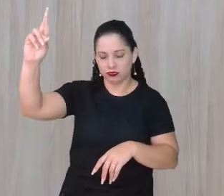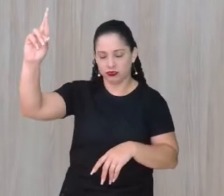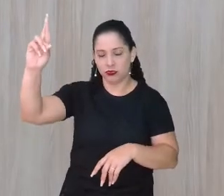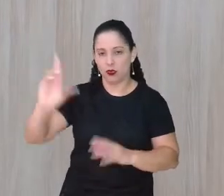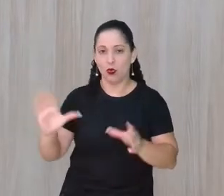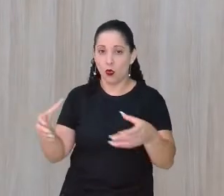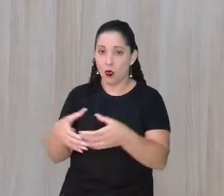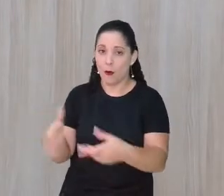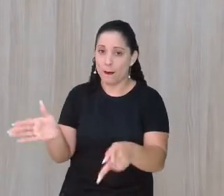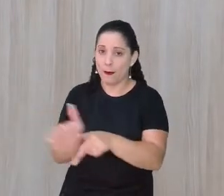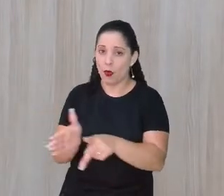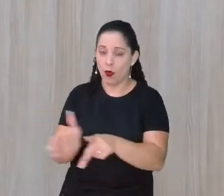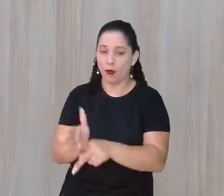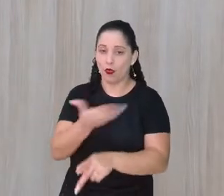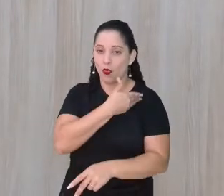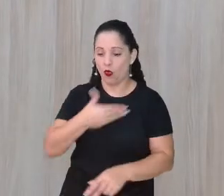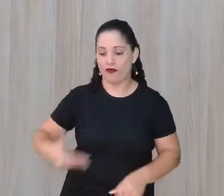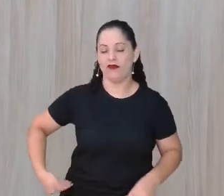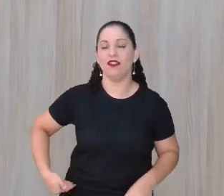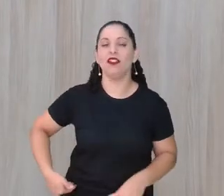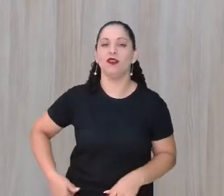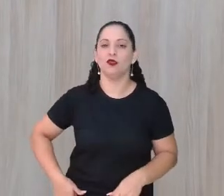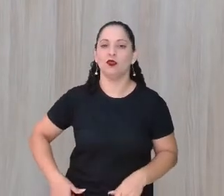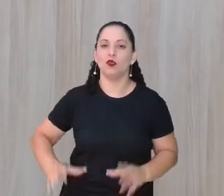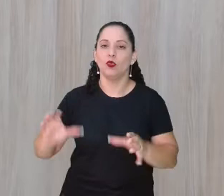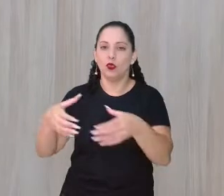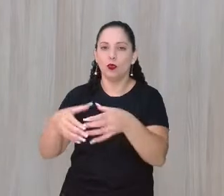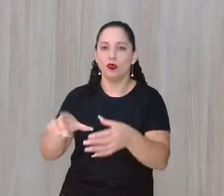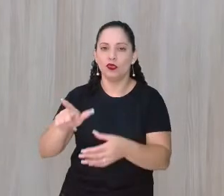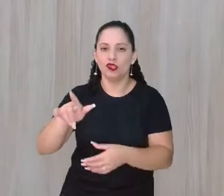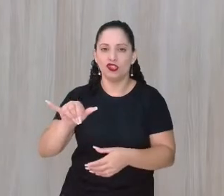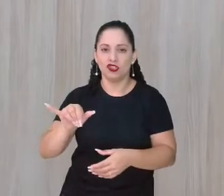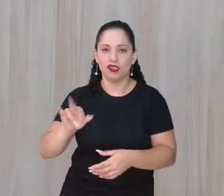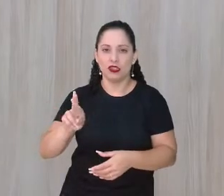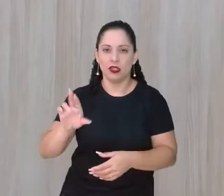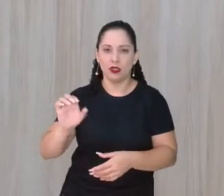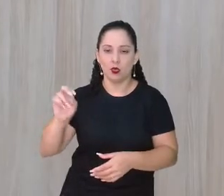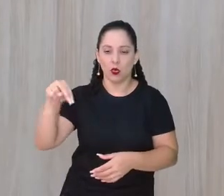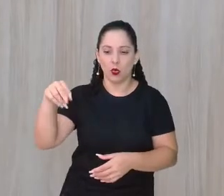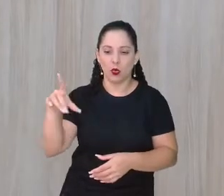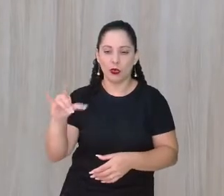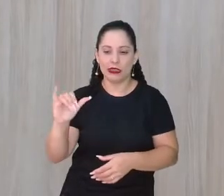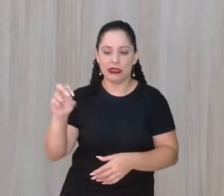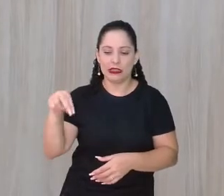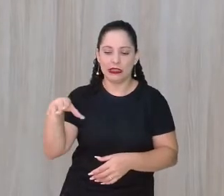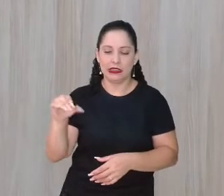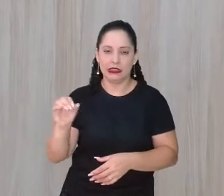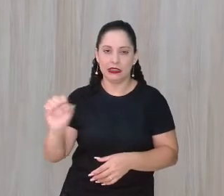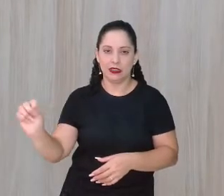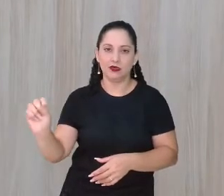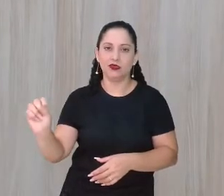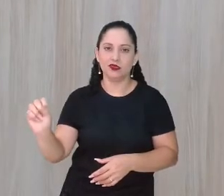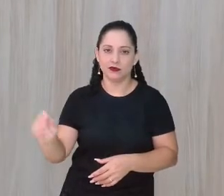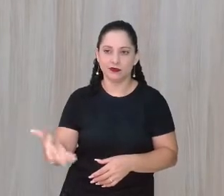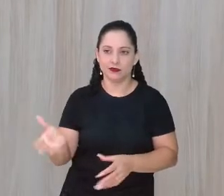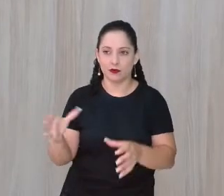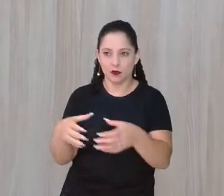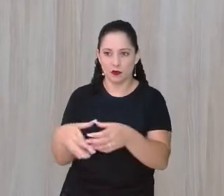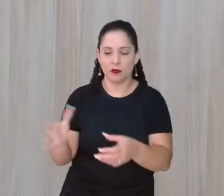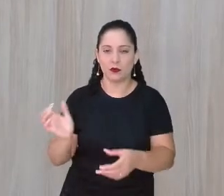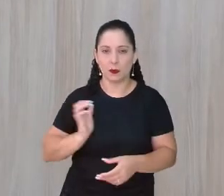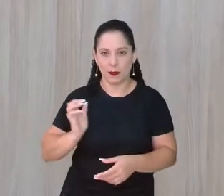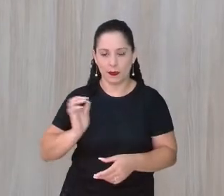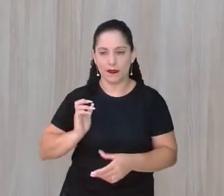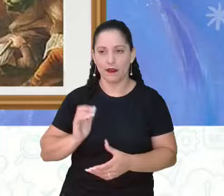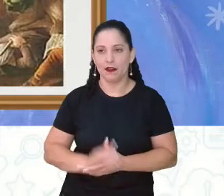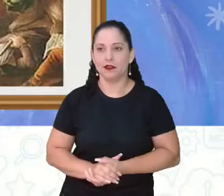o governo dos girondinos, que representava aquela alta burguesia, certo? E vamos entender aí, olha.